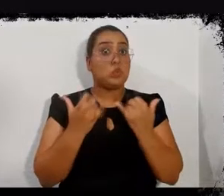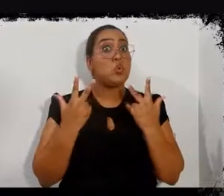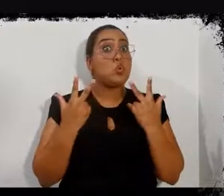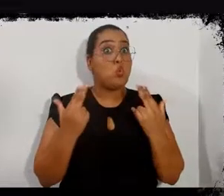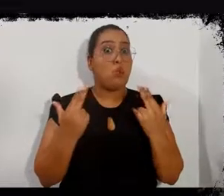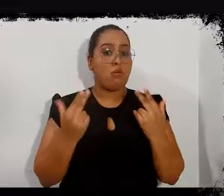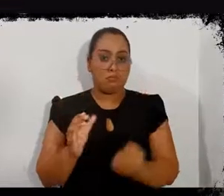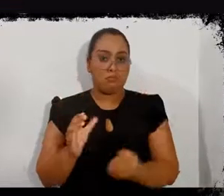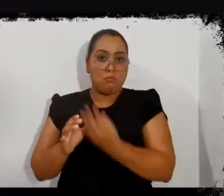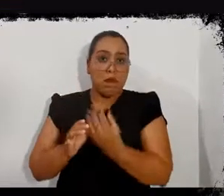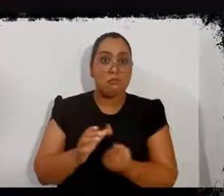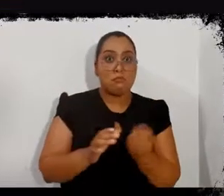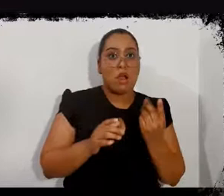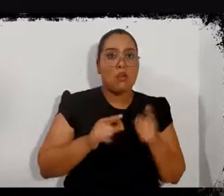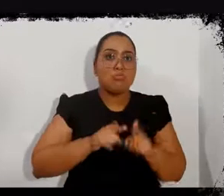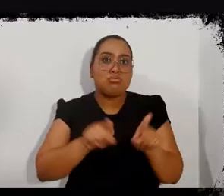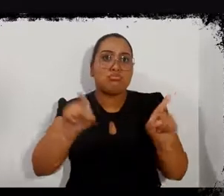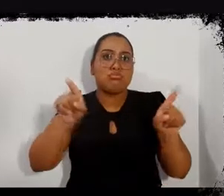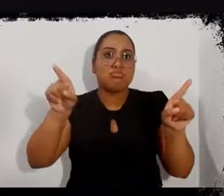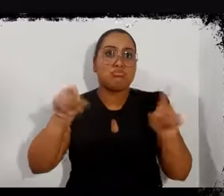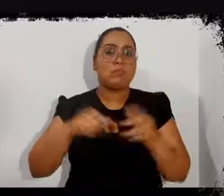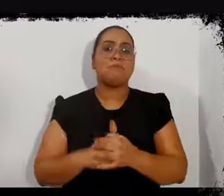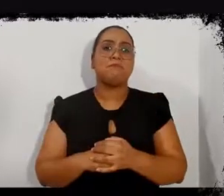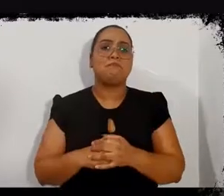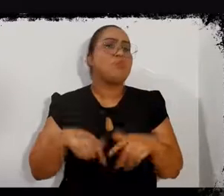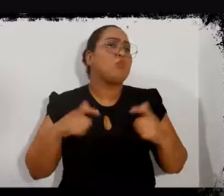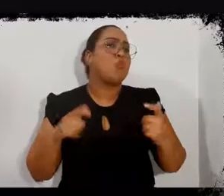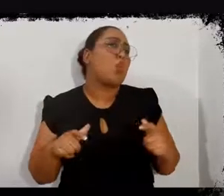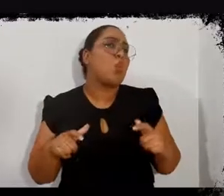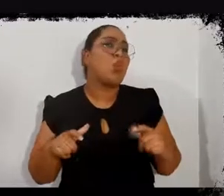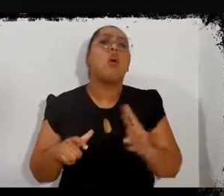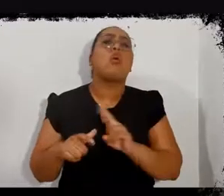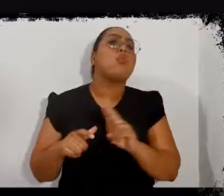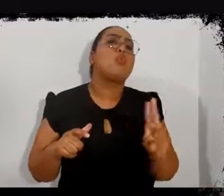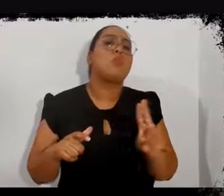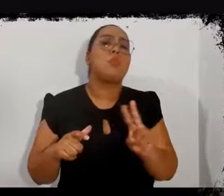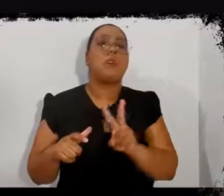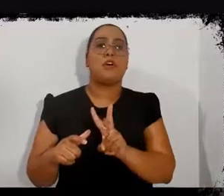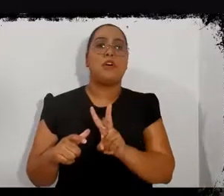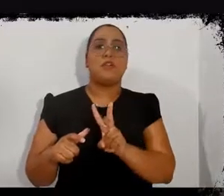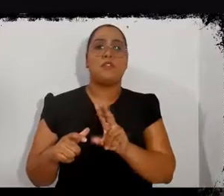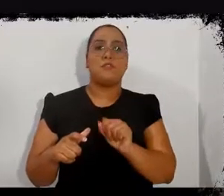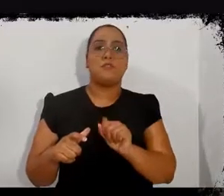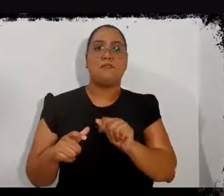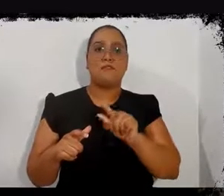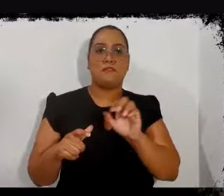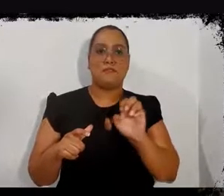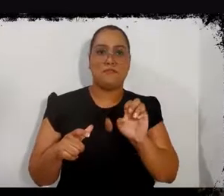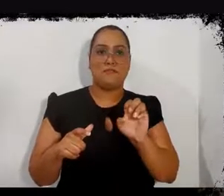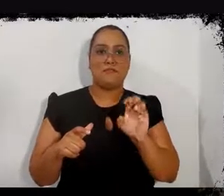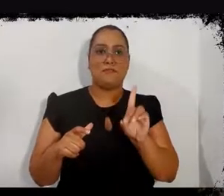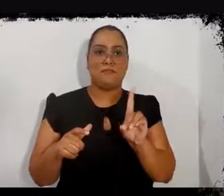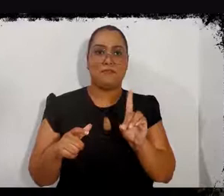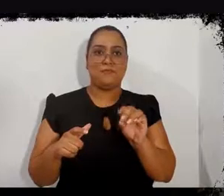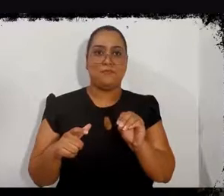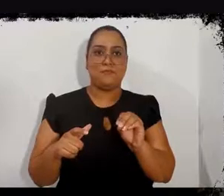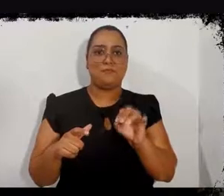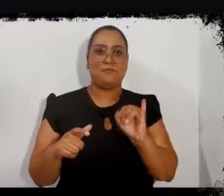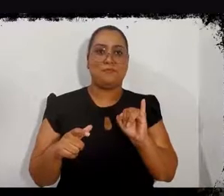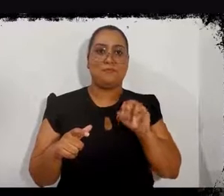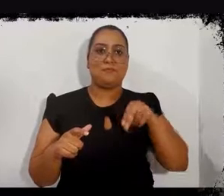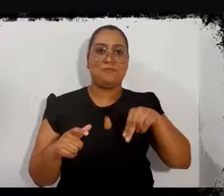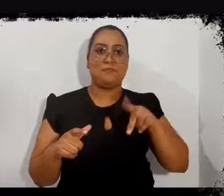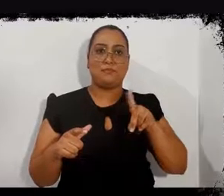E essa fonte poderia estar no Vale do Indo, origem das